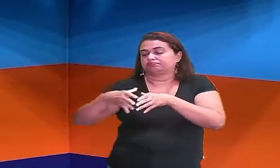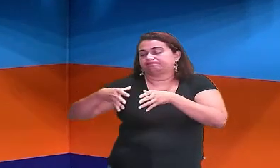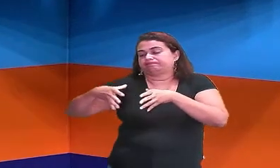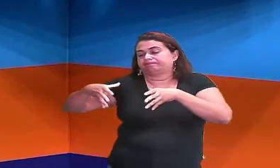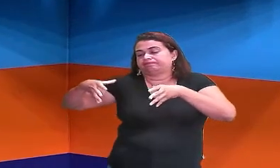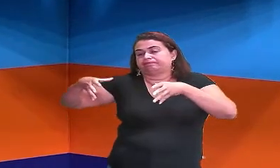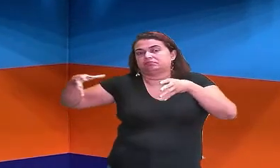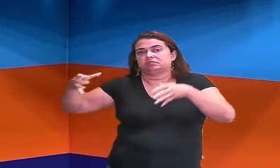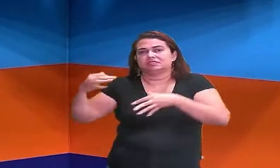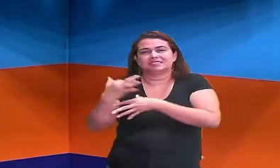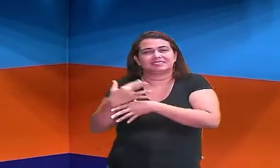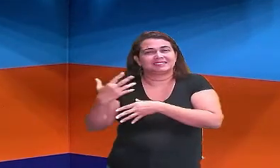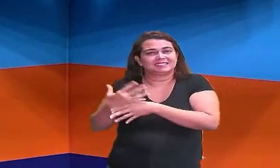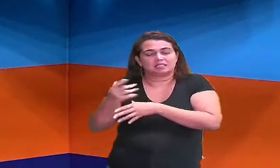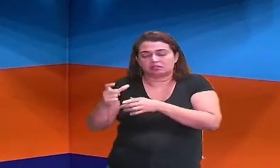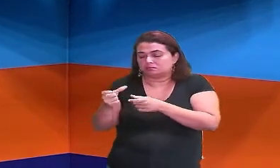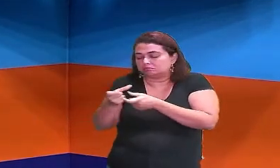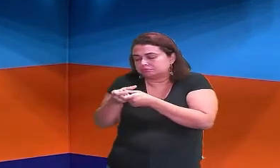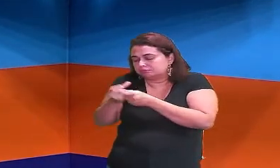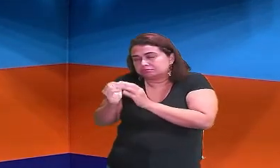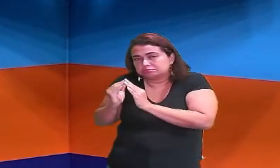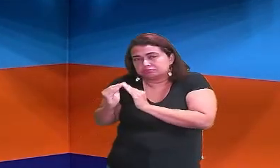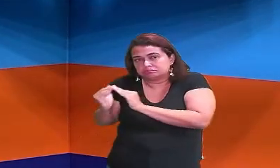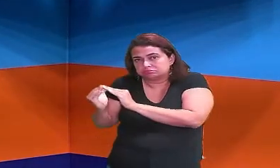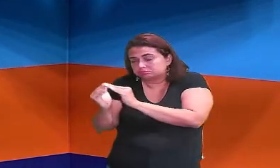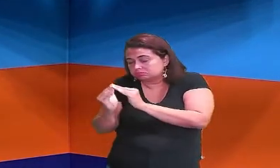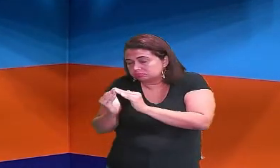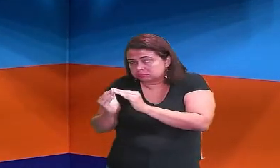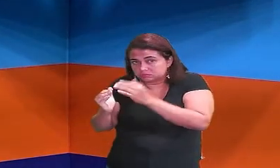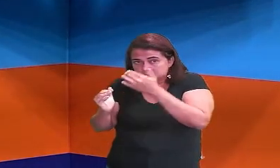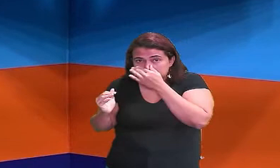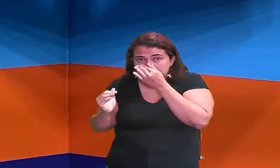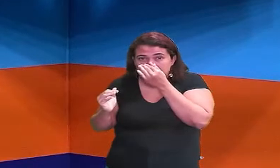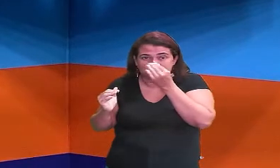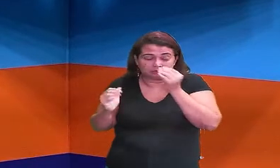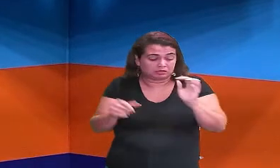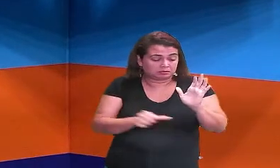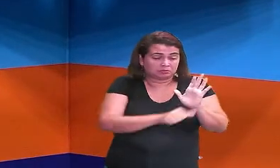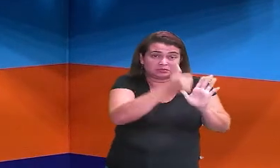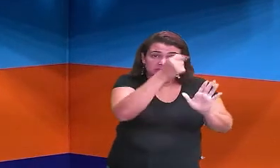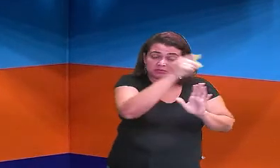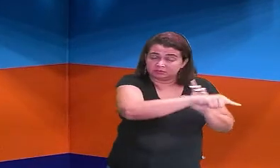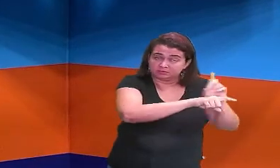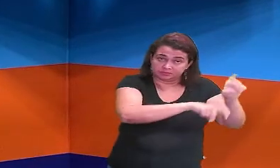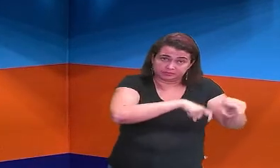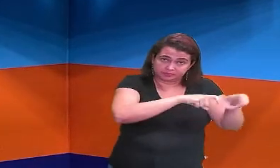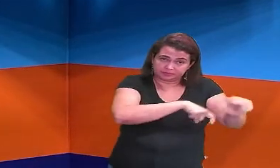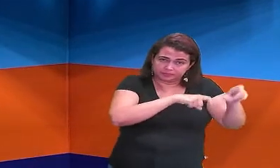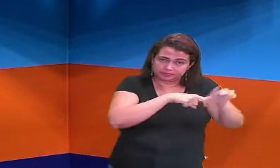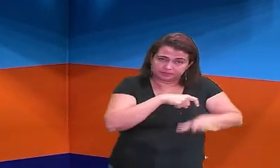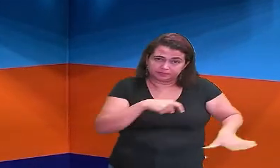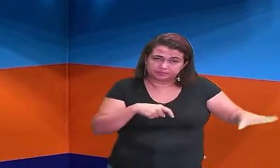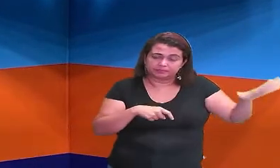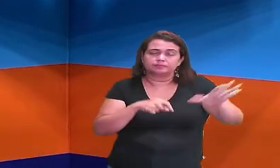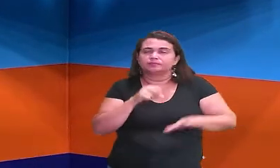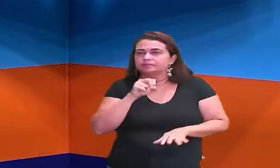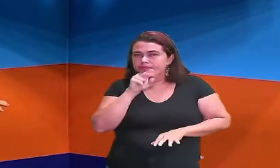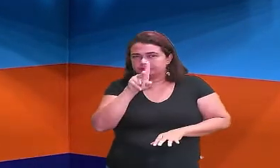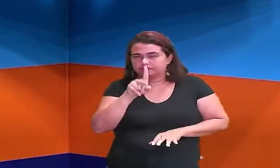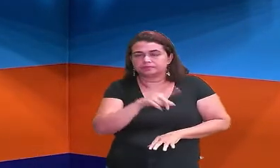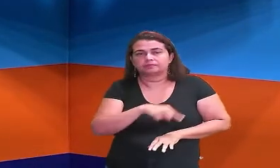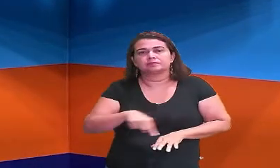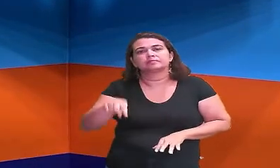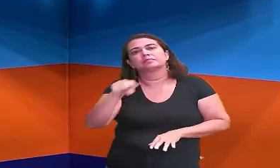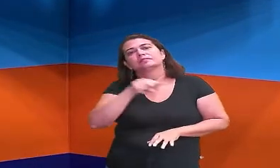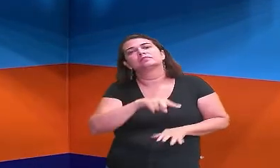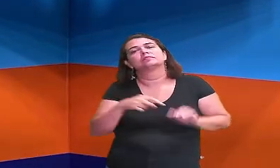formando as cidades, mas que primeiro, o primeiro de tudo, quem foi criado primeiro foi a zona rural. Tá certo? Espero todos